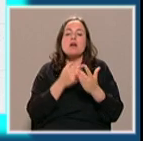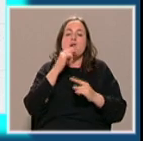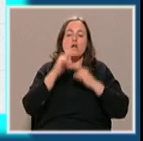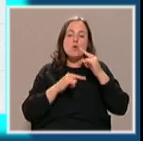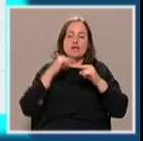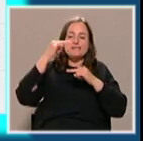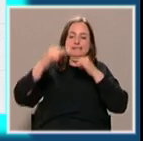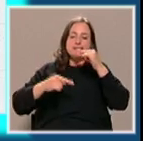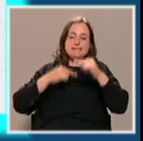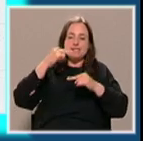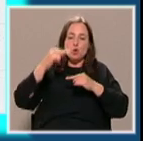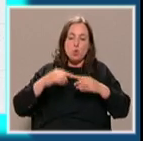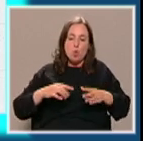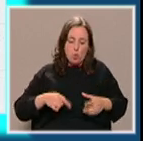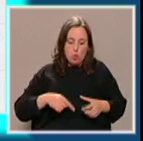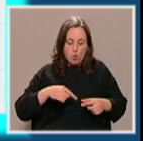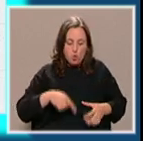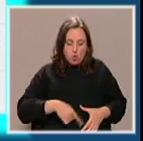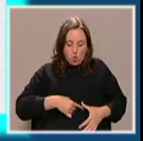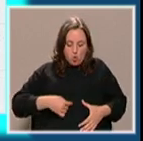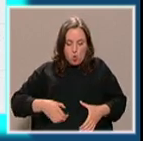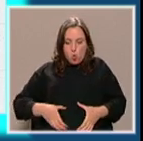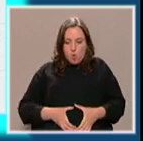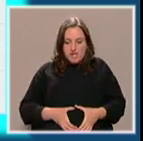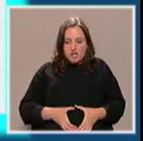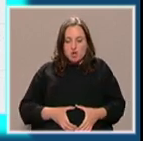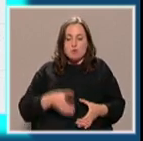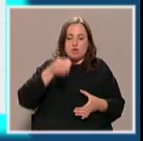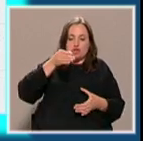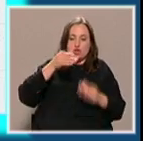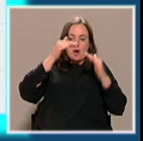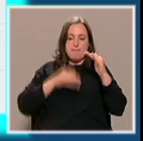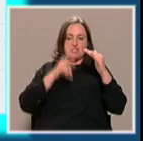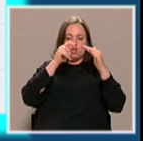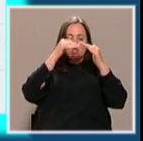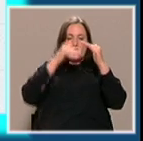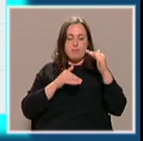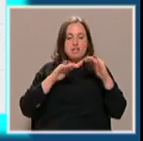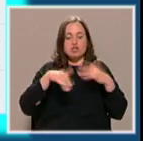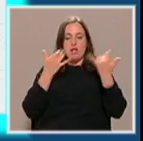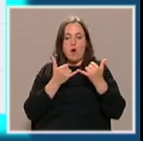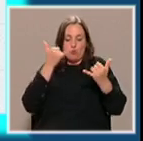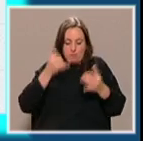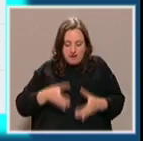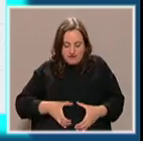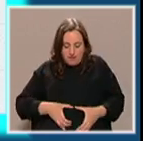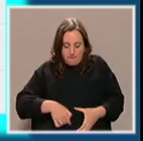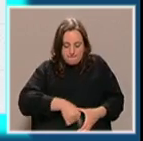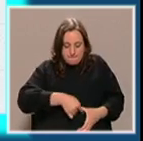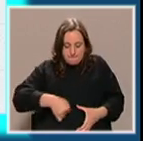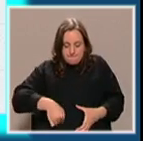do ciclo uterino? Como baixa a concentração de progesterona e estrogênio, automaticamente a parede do endométrio